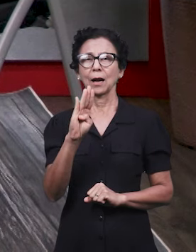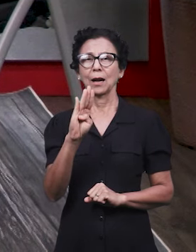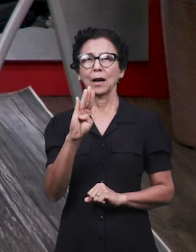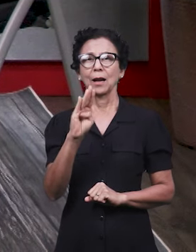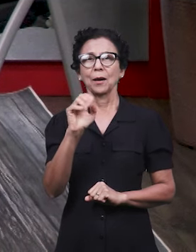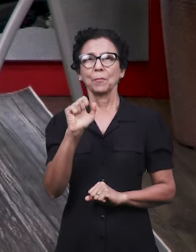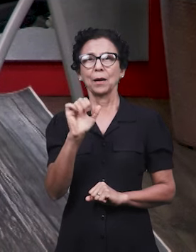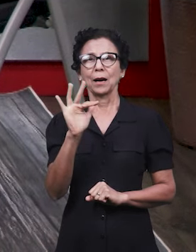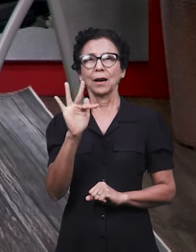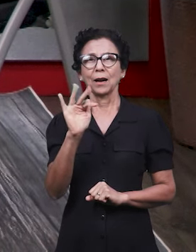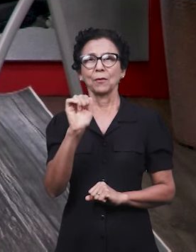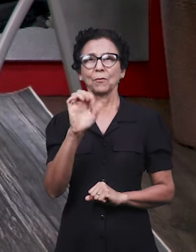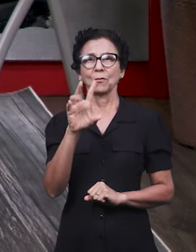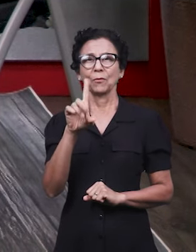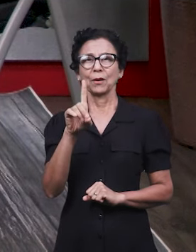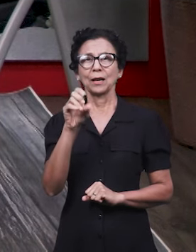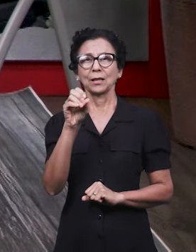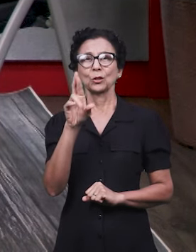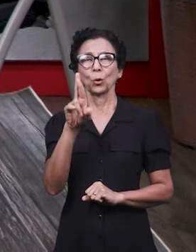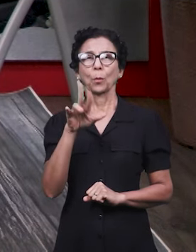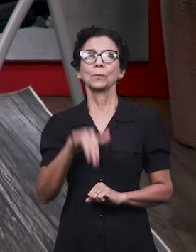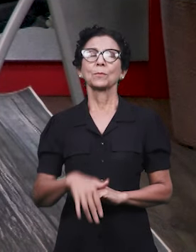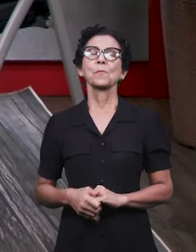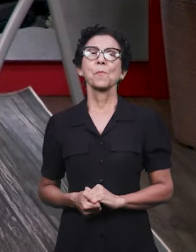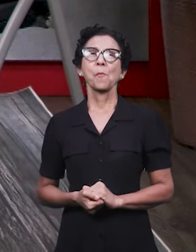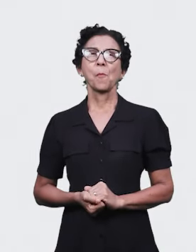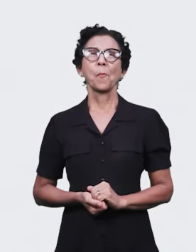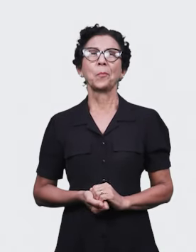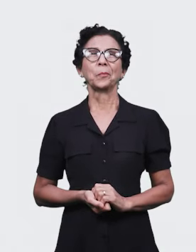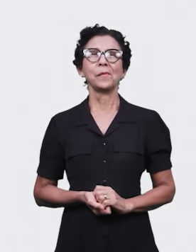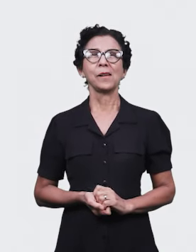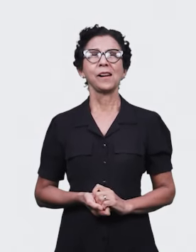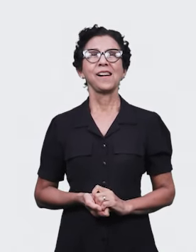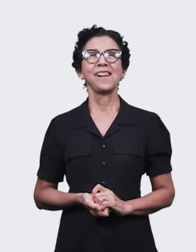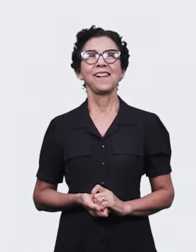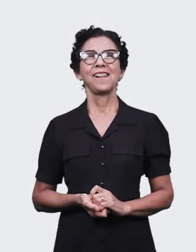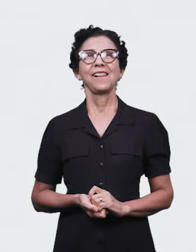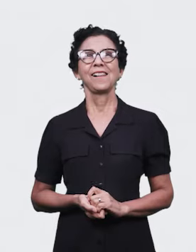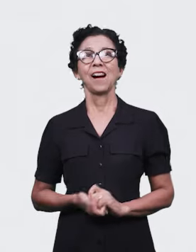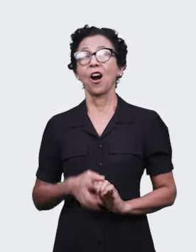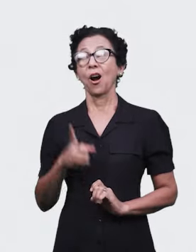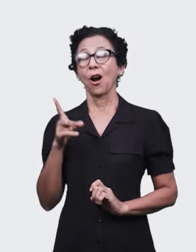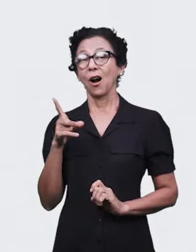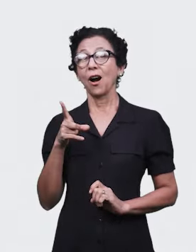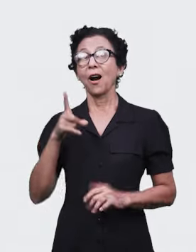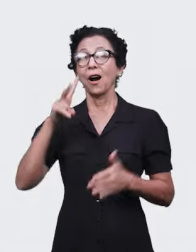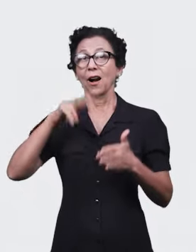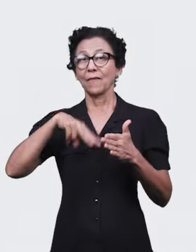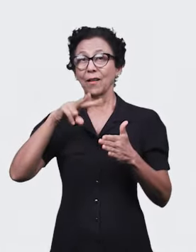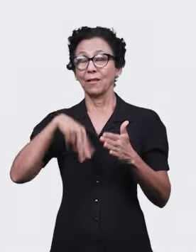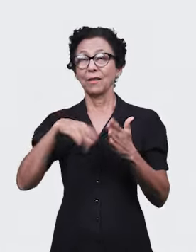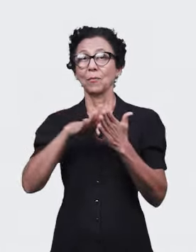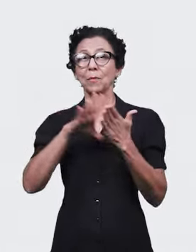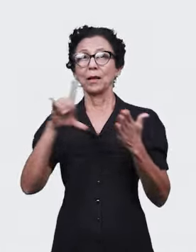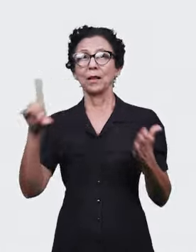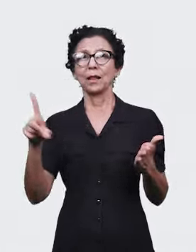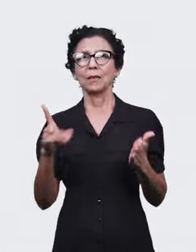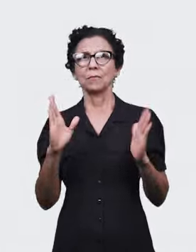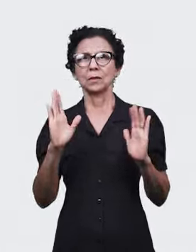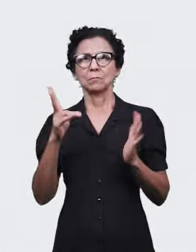já o momento que vai que diz que nós vamos ler a palavra e já ação do lado. Ó, já estou de